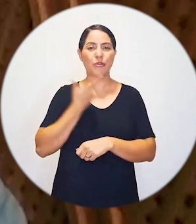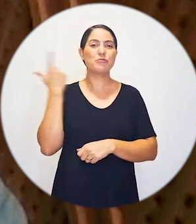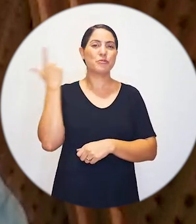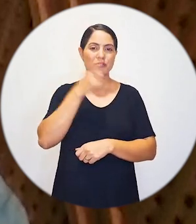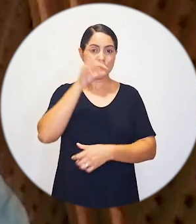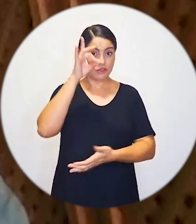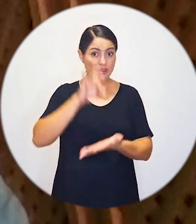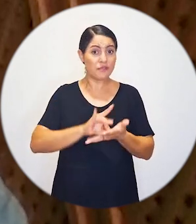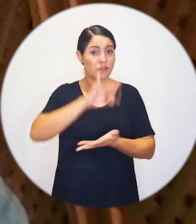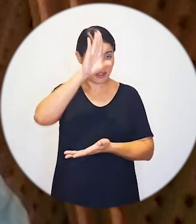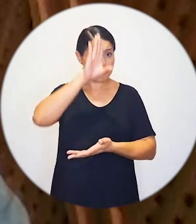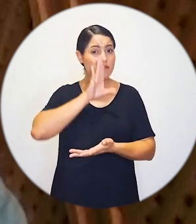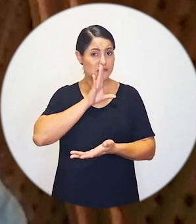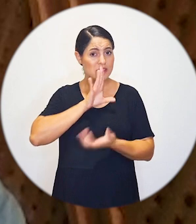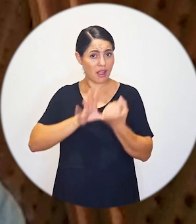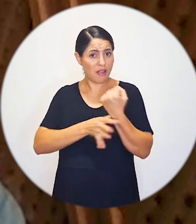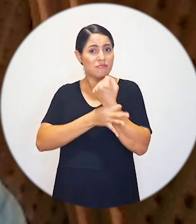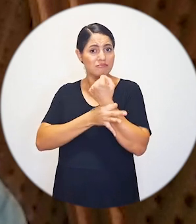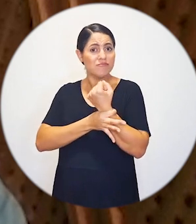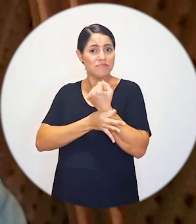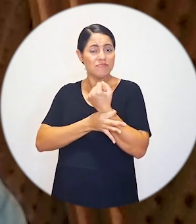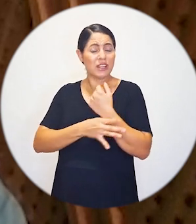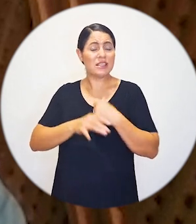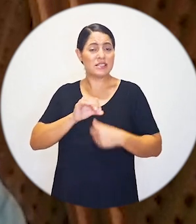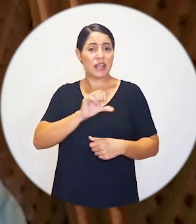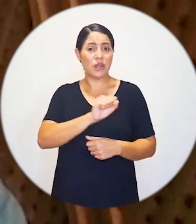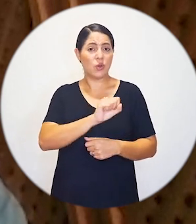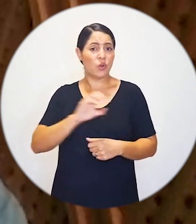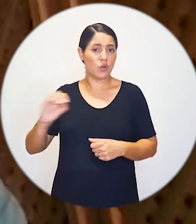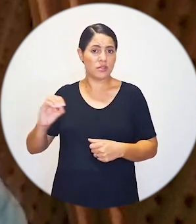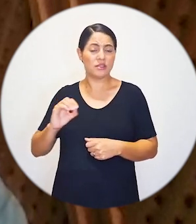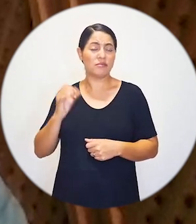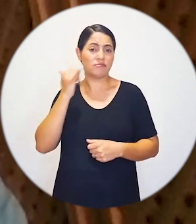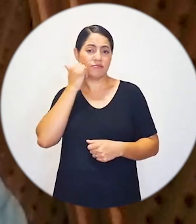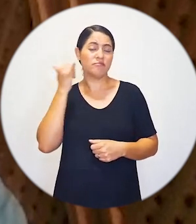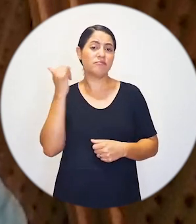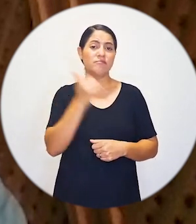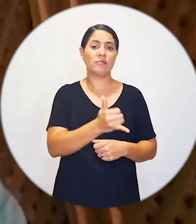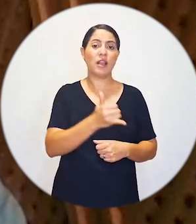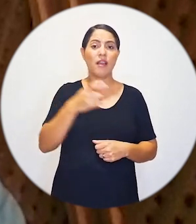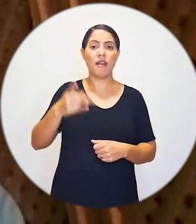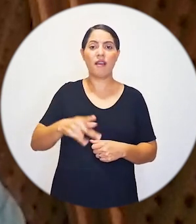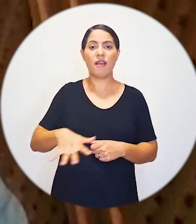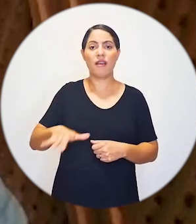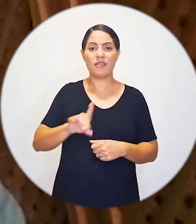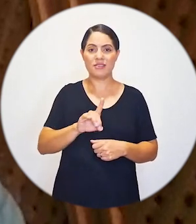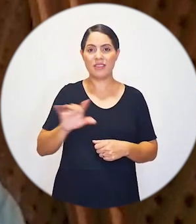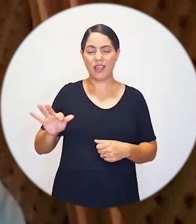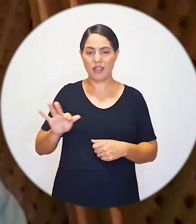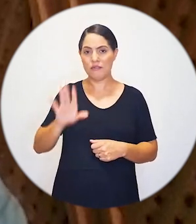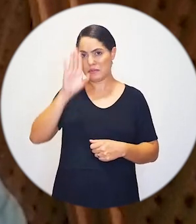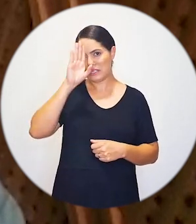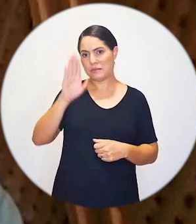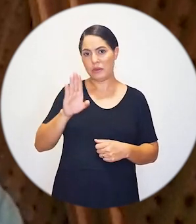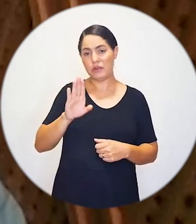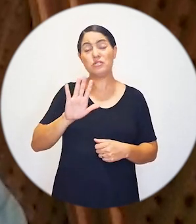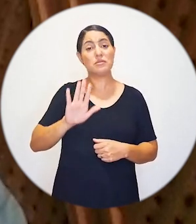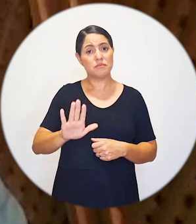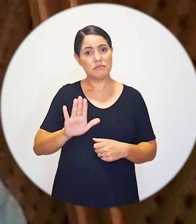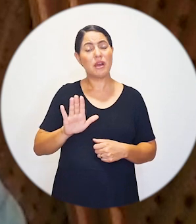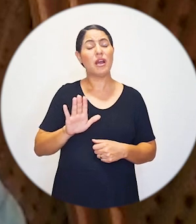gratuidade. Foi inicialmente implantada com relação àqueles do Distrito Federal, o prefixo